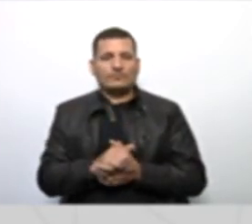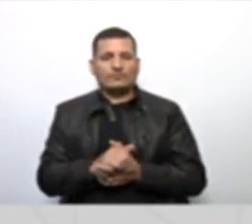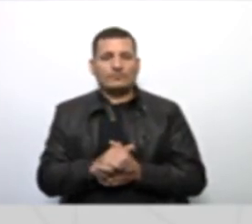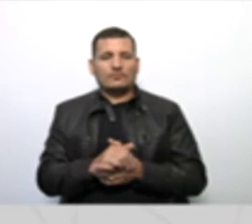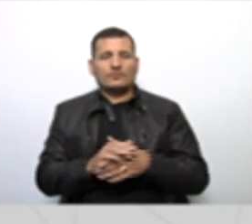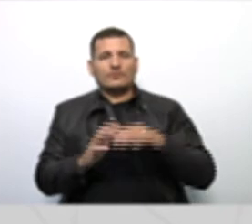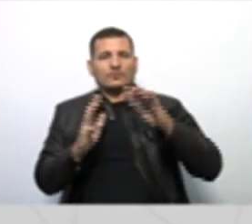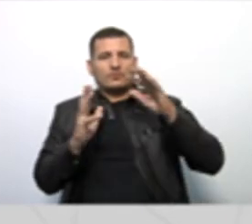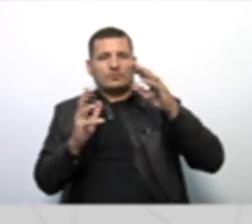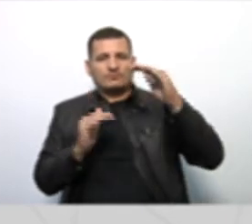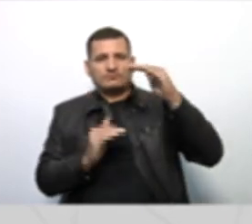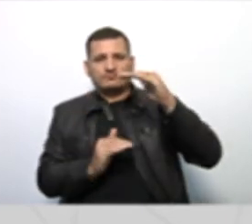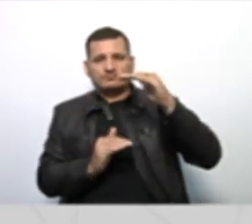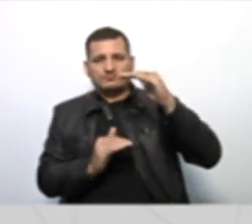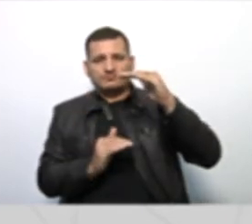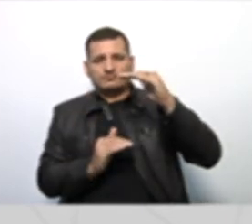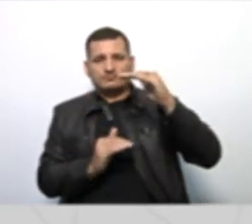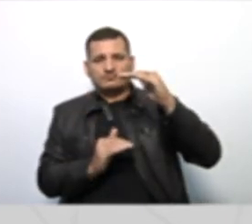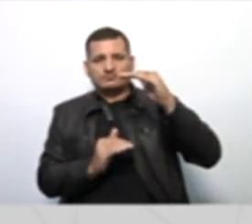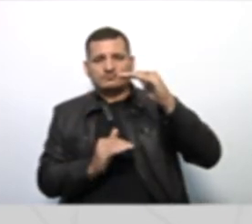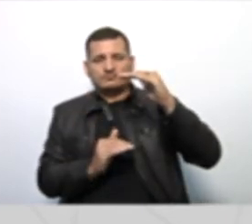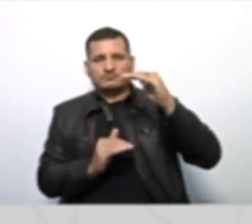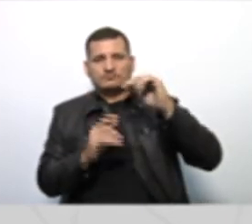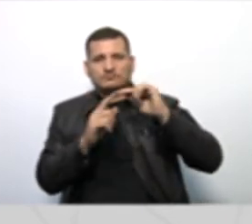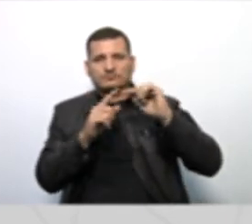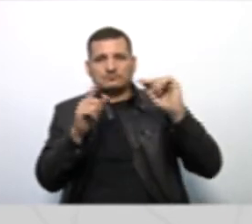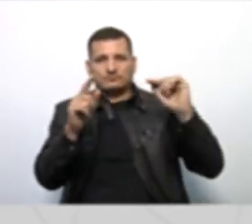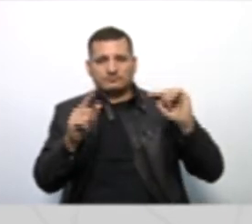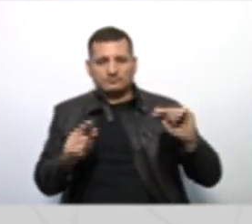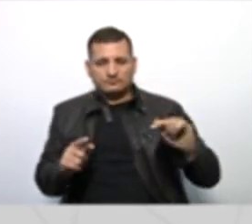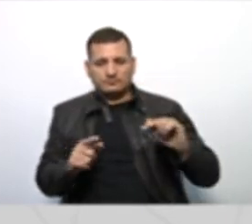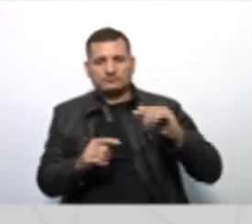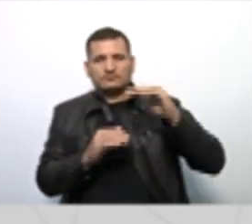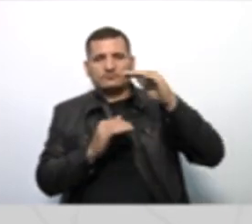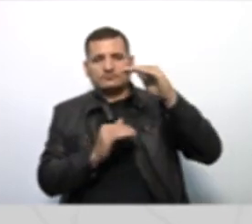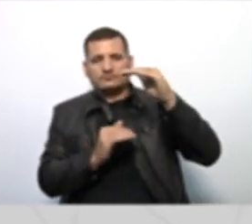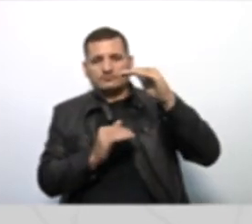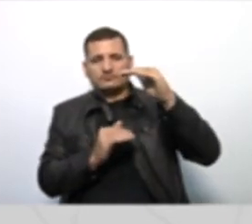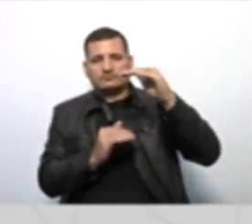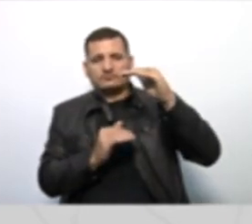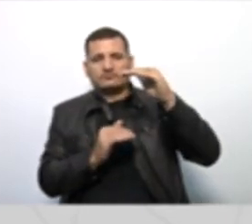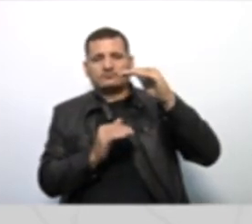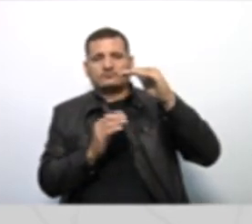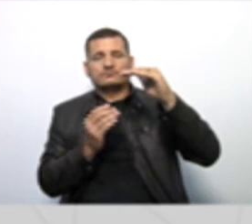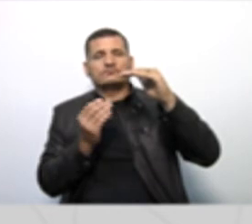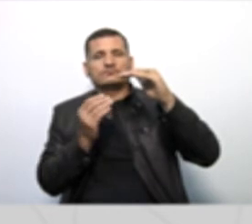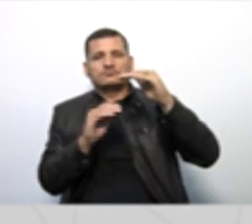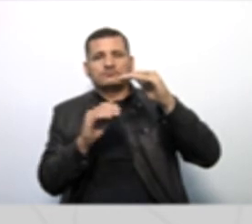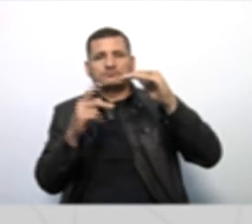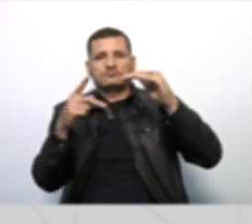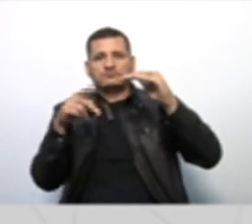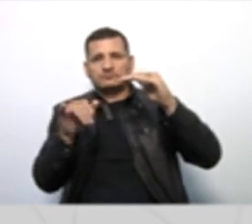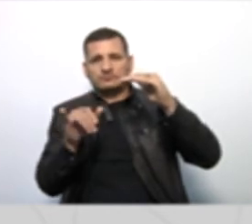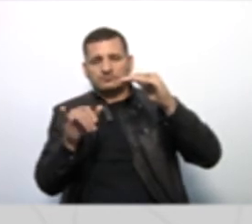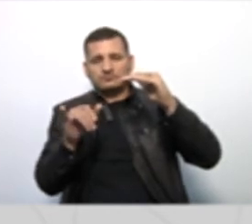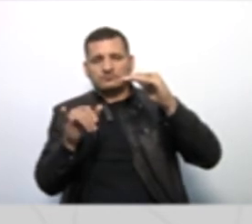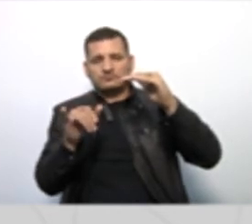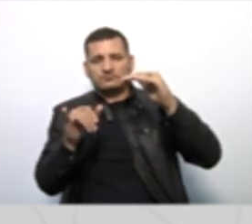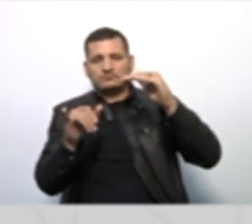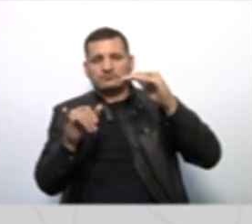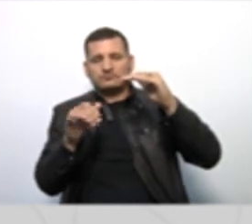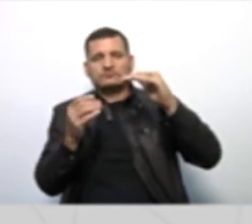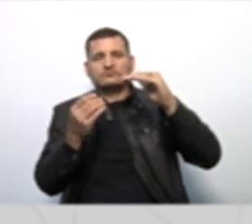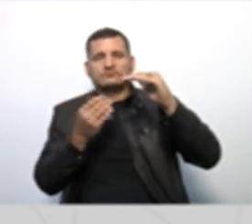esse bloco aqui, tá vendo? Todo esse bloco aqui. Todo esse bloco. Está incluído Python e